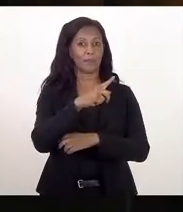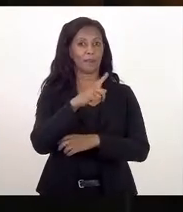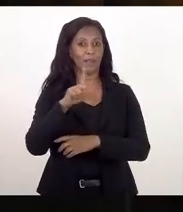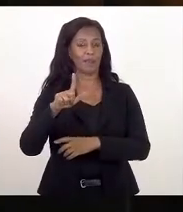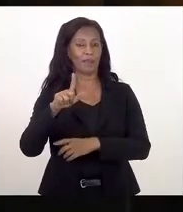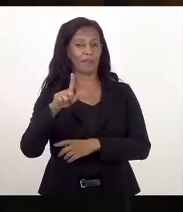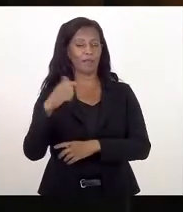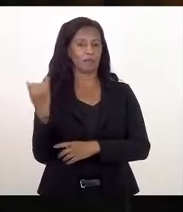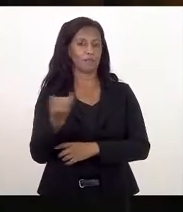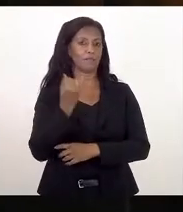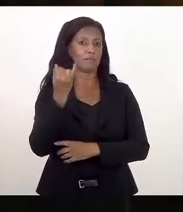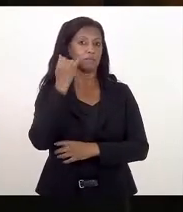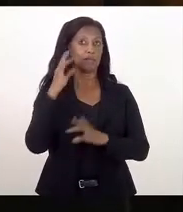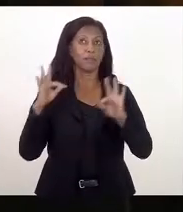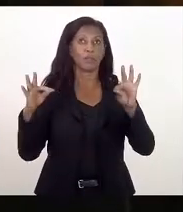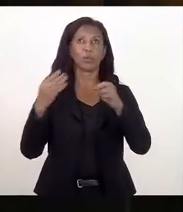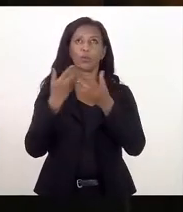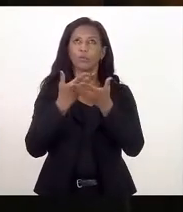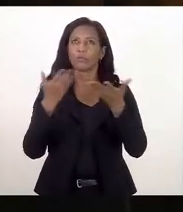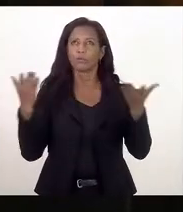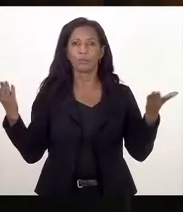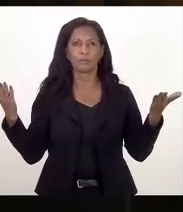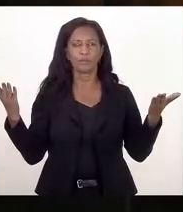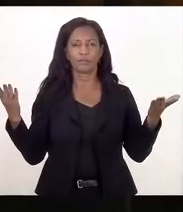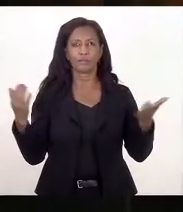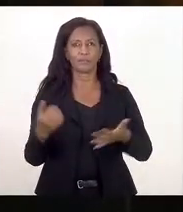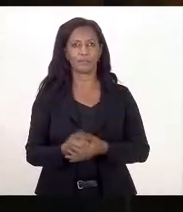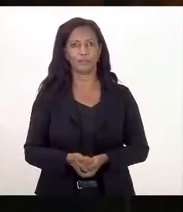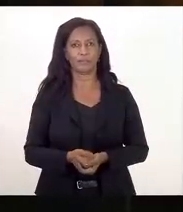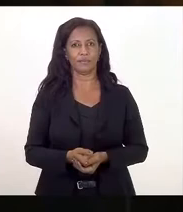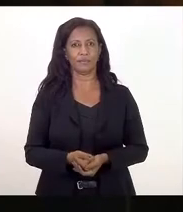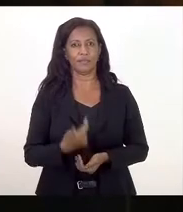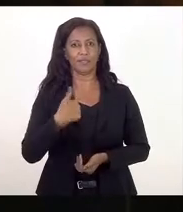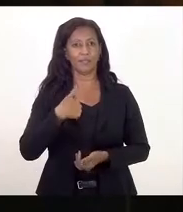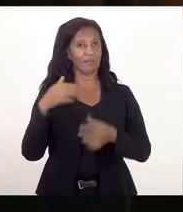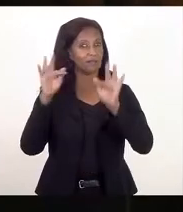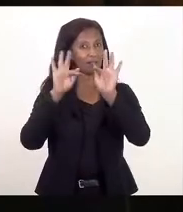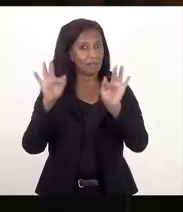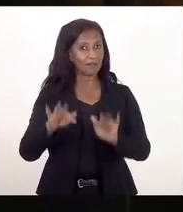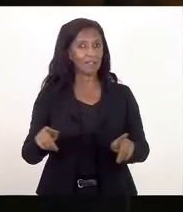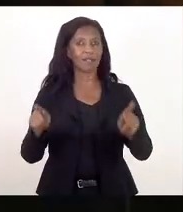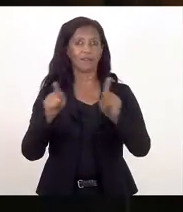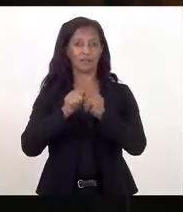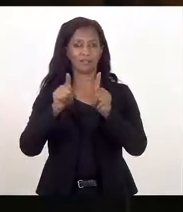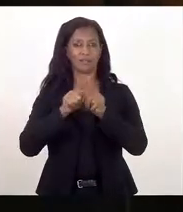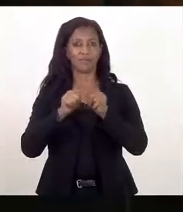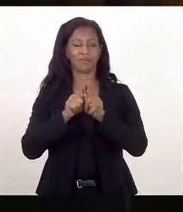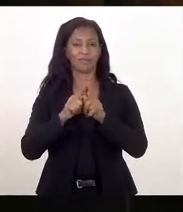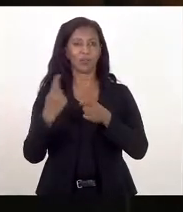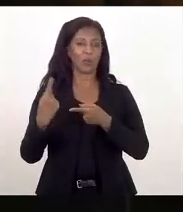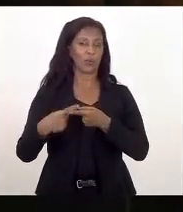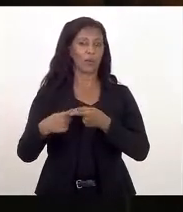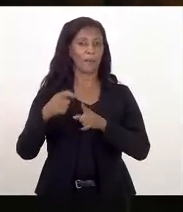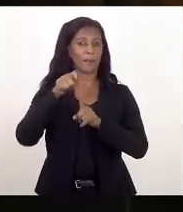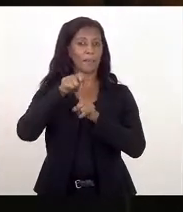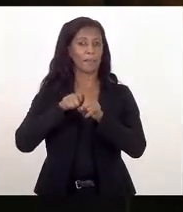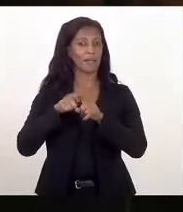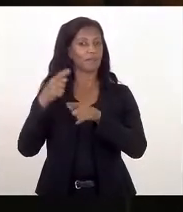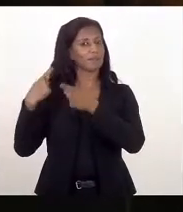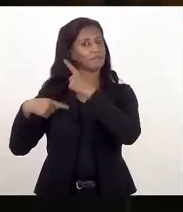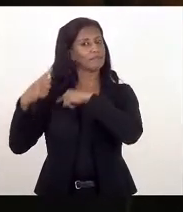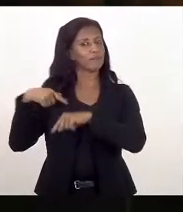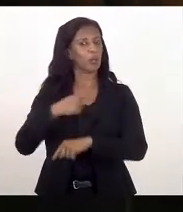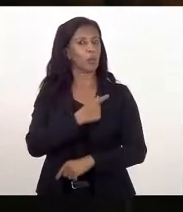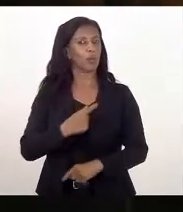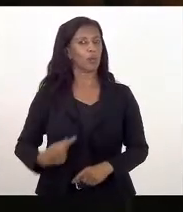suma importância para todos vocês. E eu fico feliz também porque, no mês passado, o